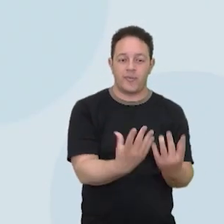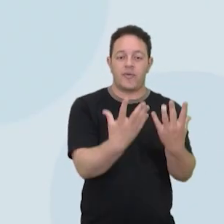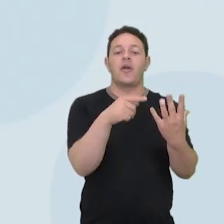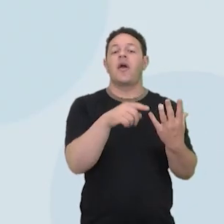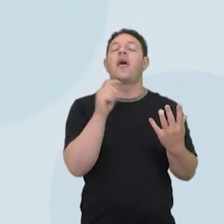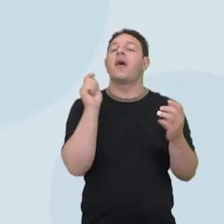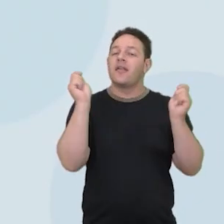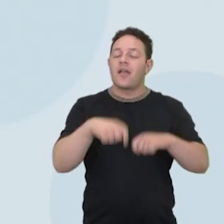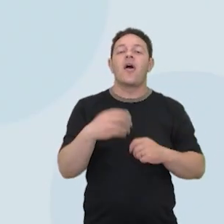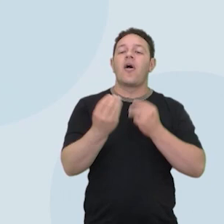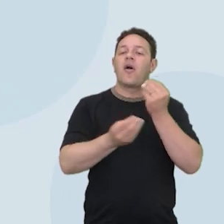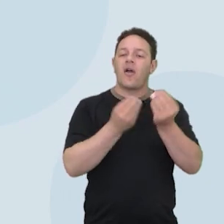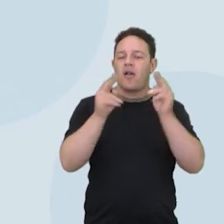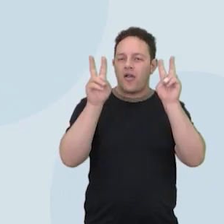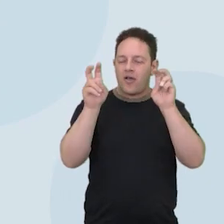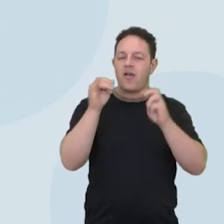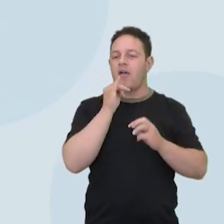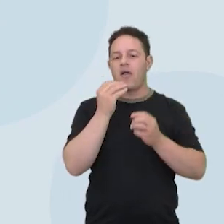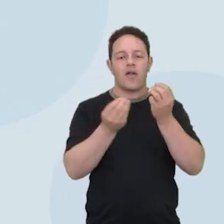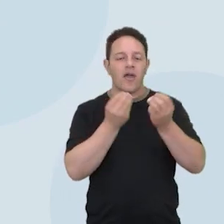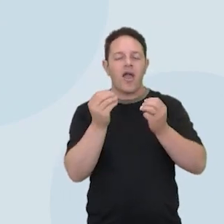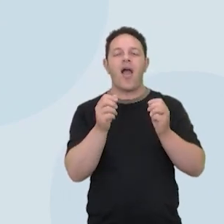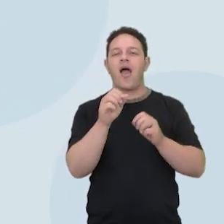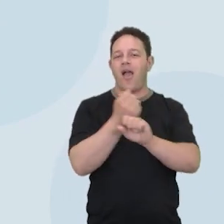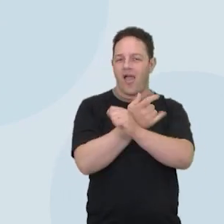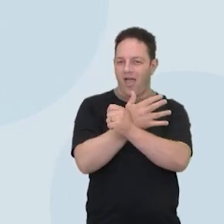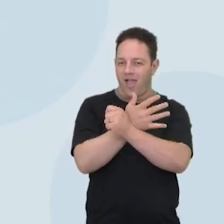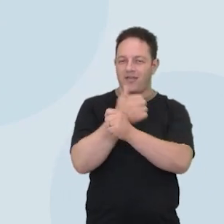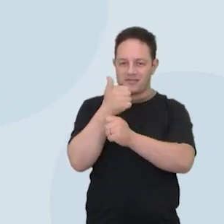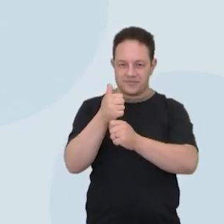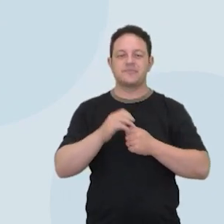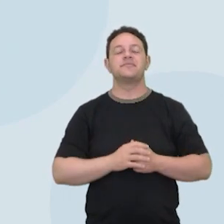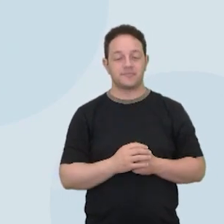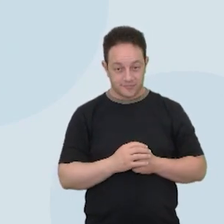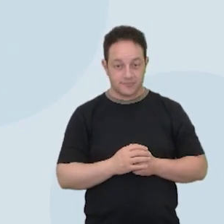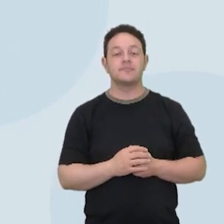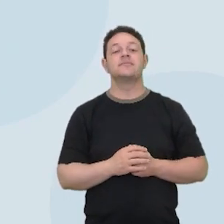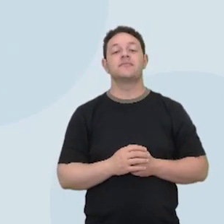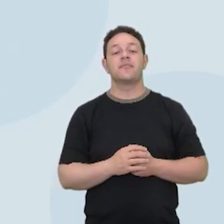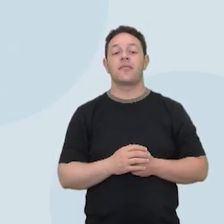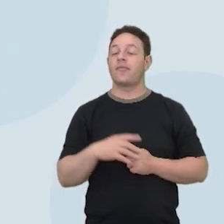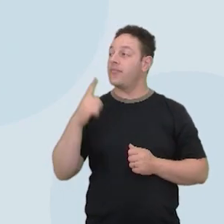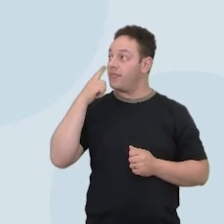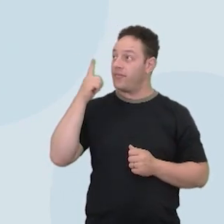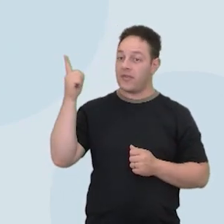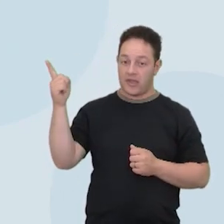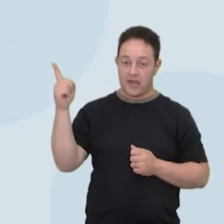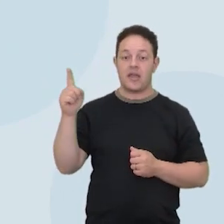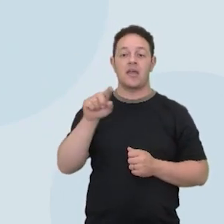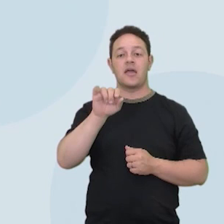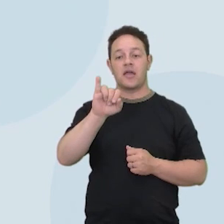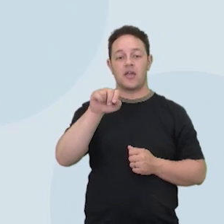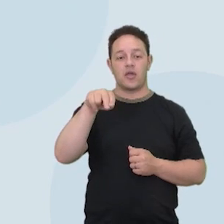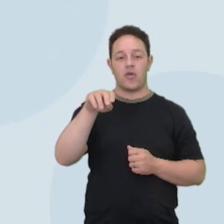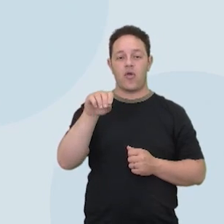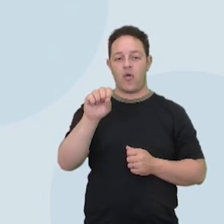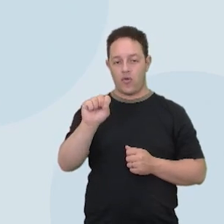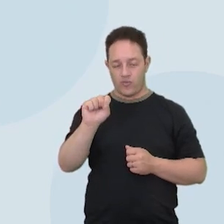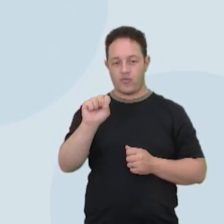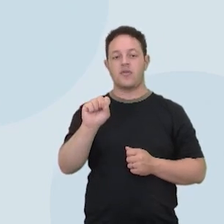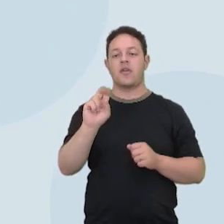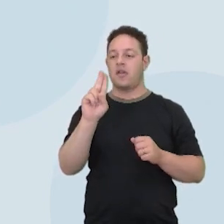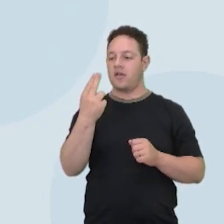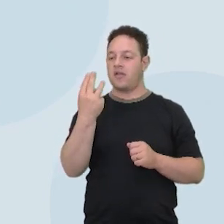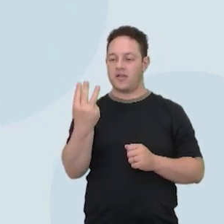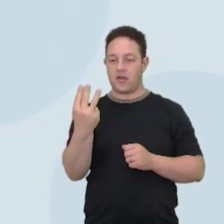justamente por essa questão de acidez. Beleza, gente? Então, Os íons H3 ou mais estão presentes